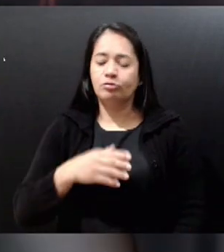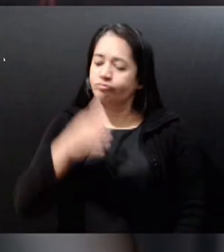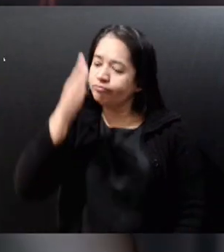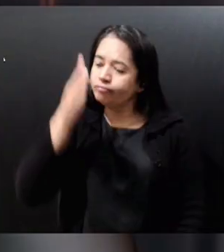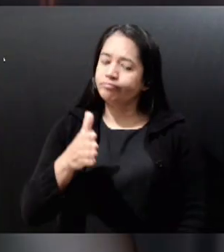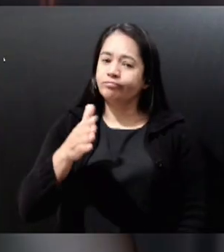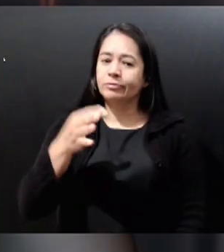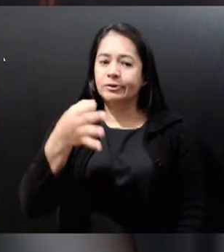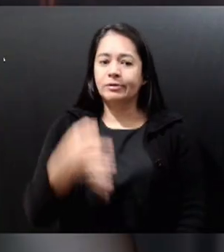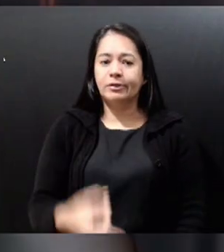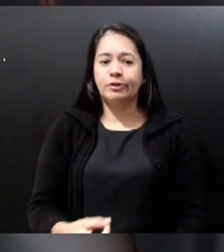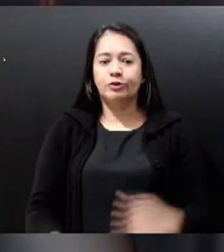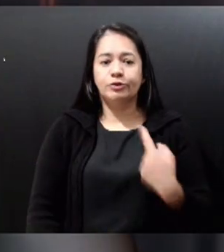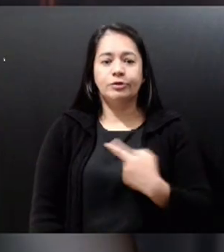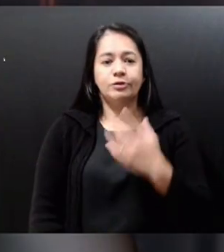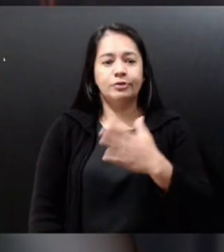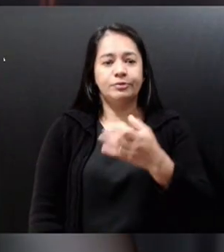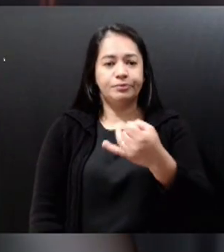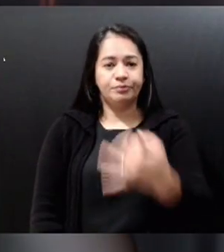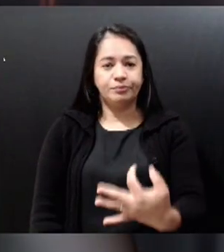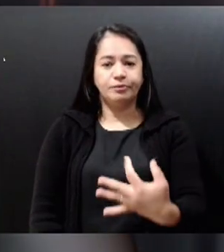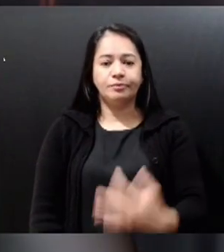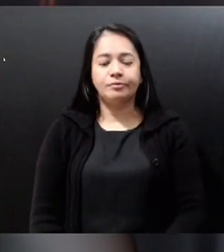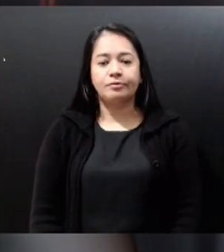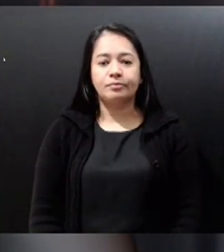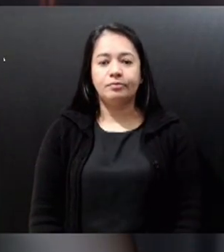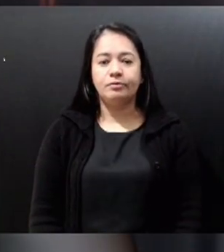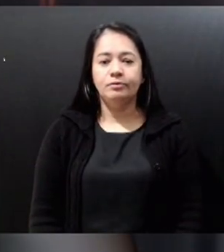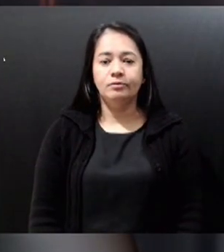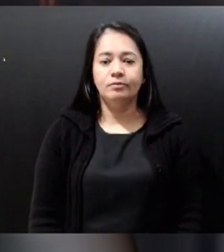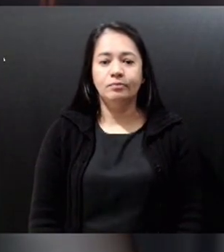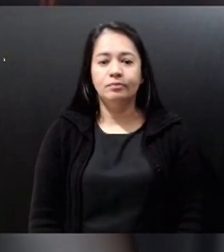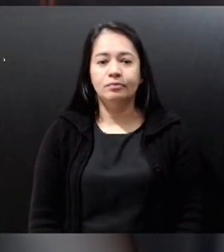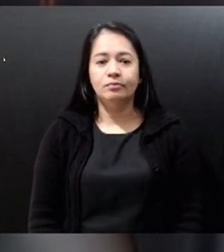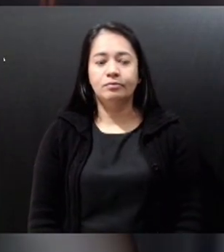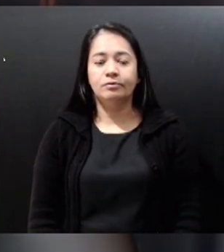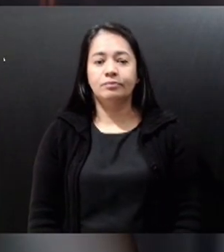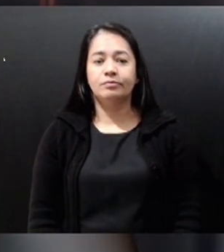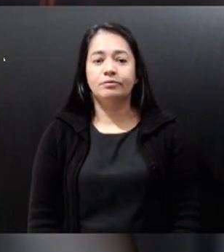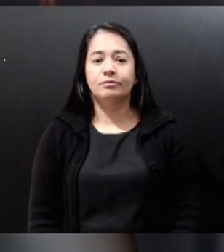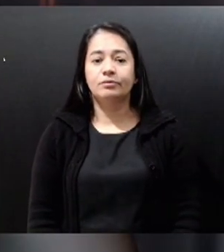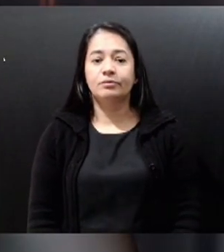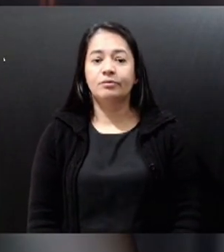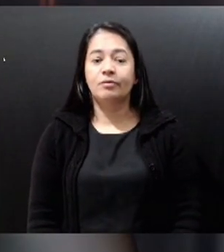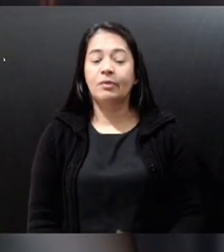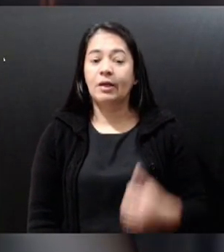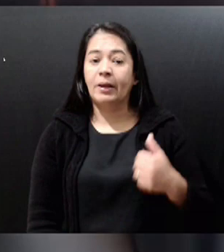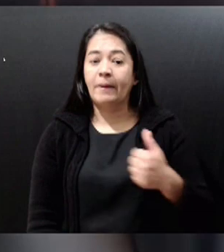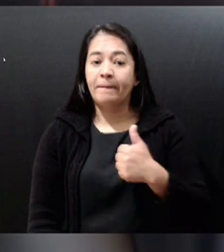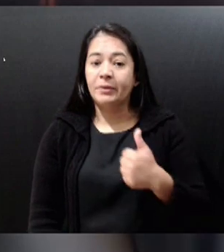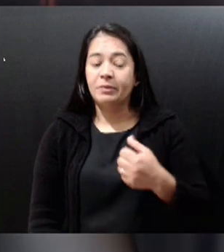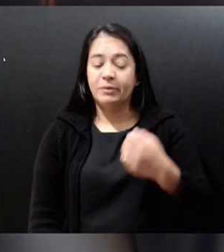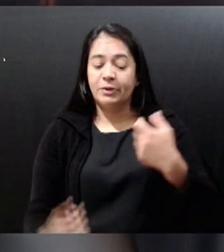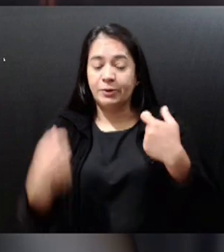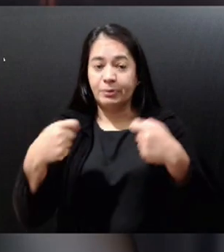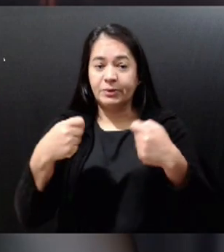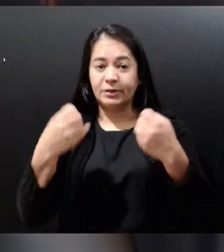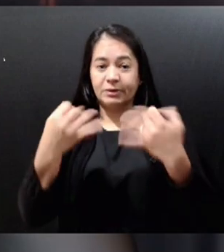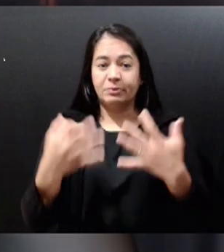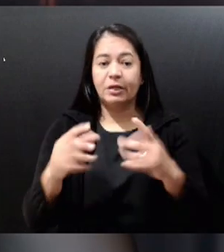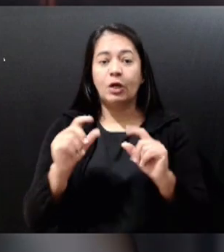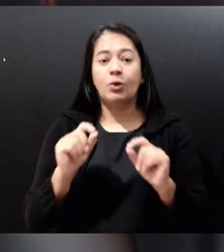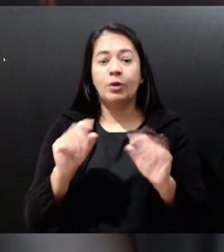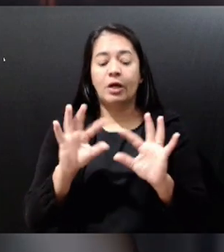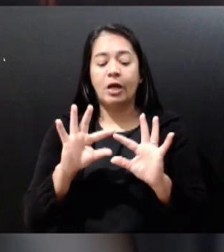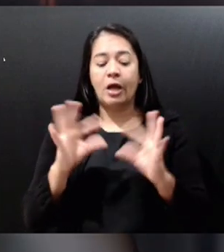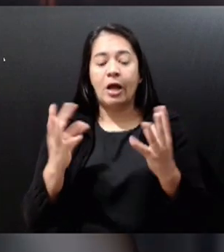Eu acho que antes da gente falar da chave, é bom a gente também falar que a família, muitas vezes, o conceito de família,